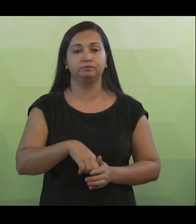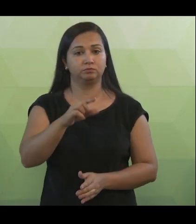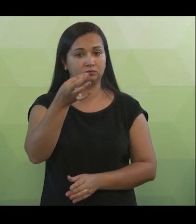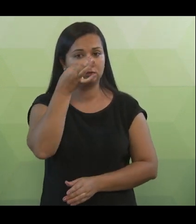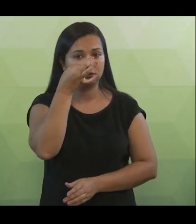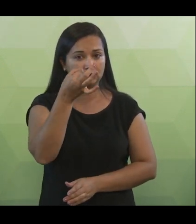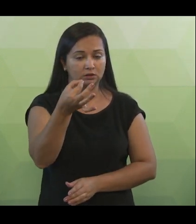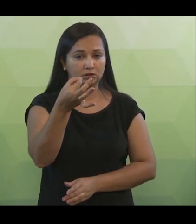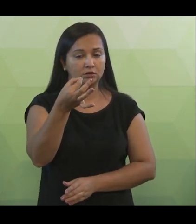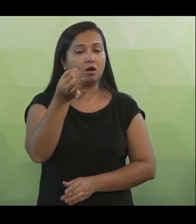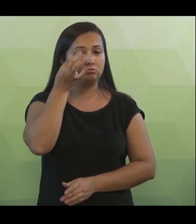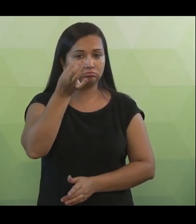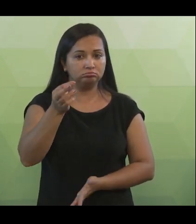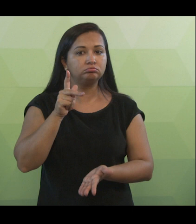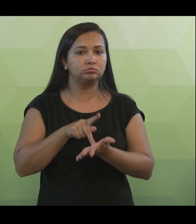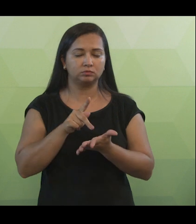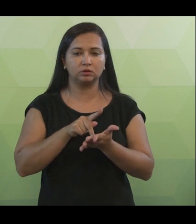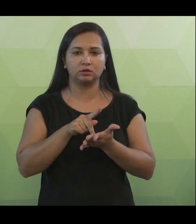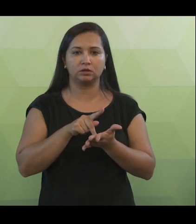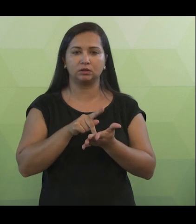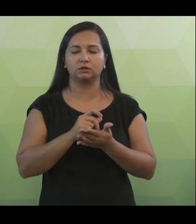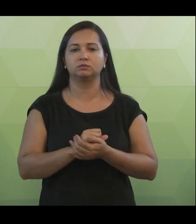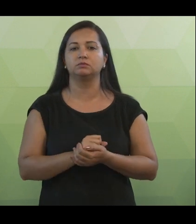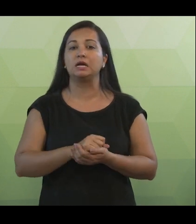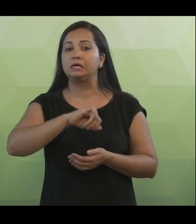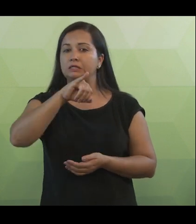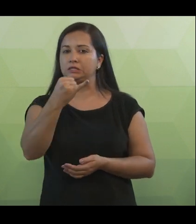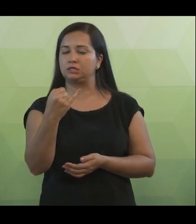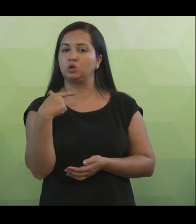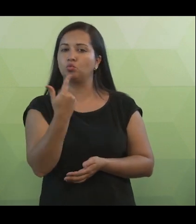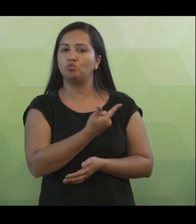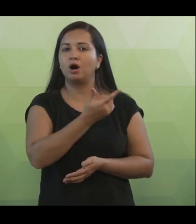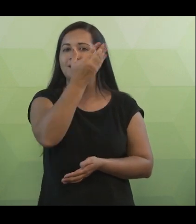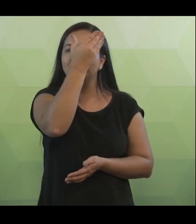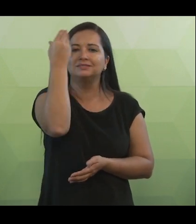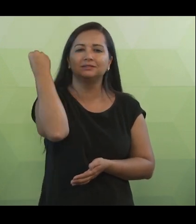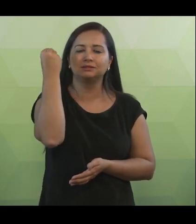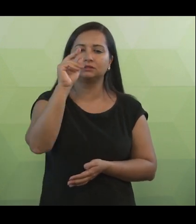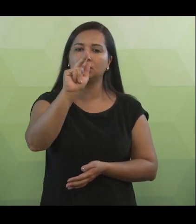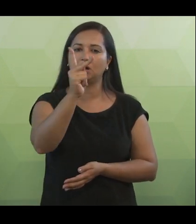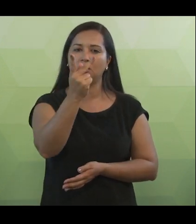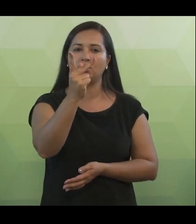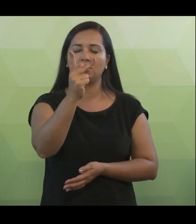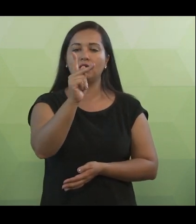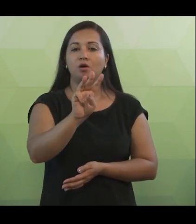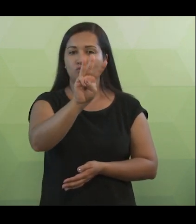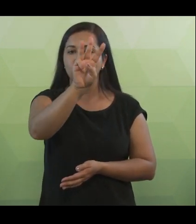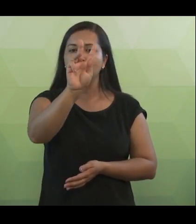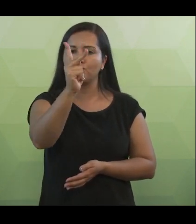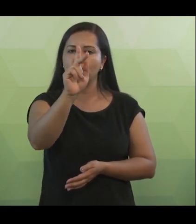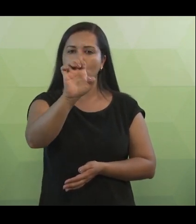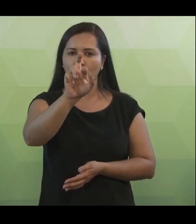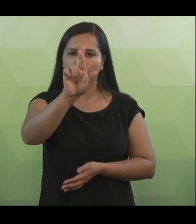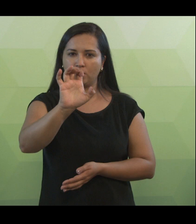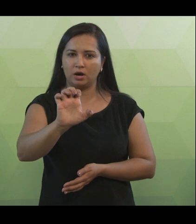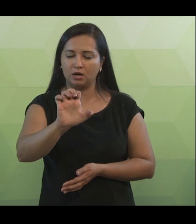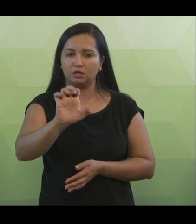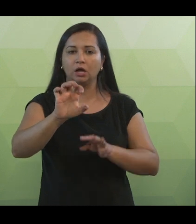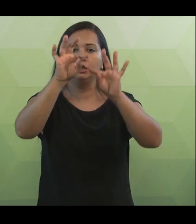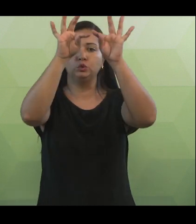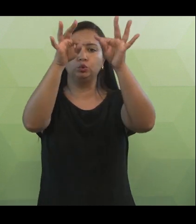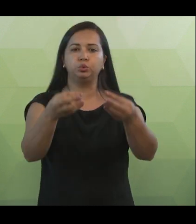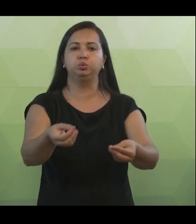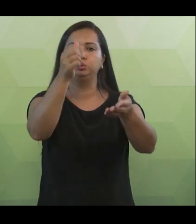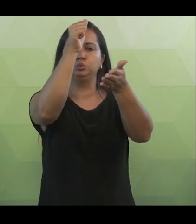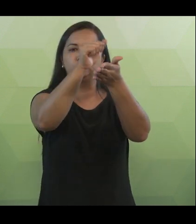atenção e muita atenção! Se omitirmos a cláusula where, todos os registros serão excluídos. Portanto,